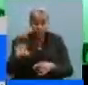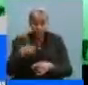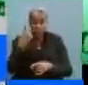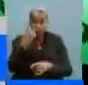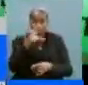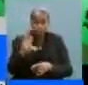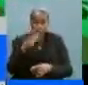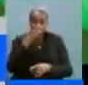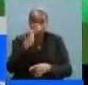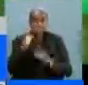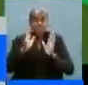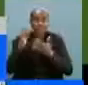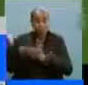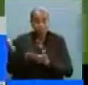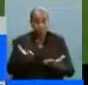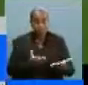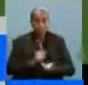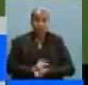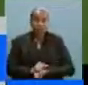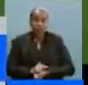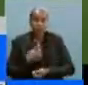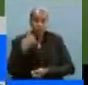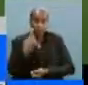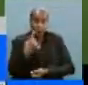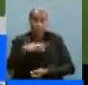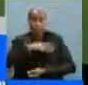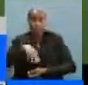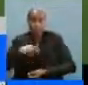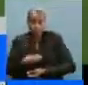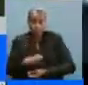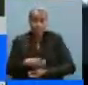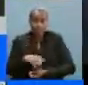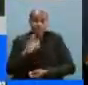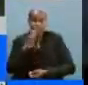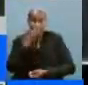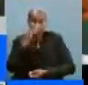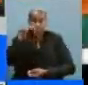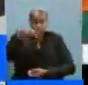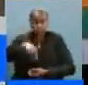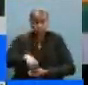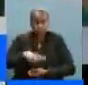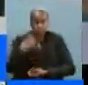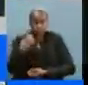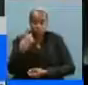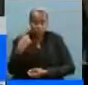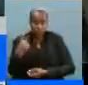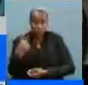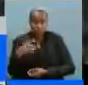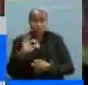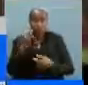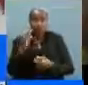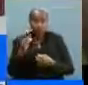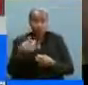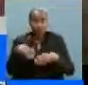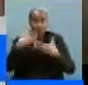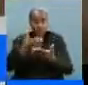que já recebeu 11 mundial é faw da áfrica do sul foram os únicos que formalizaram a